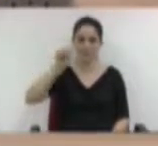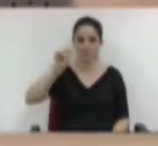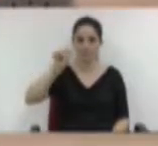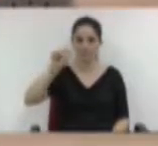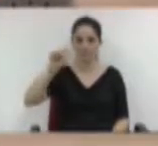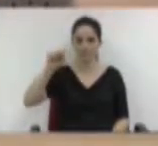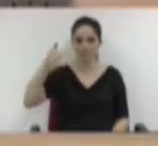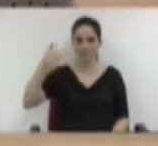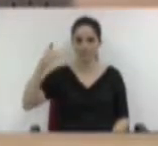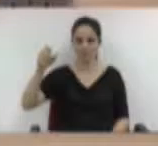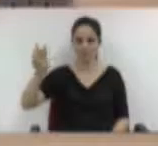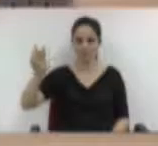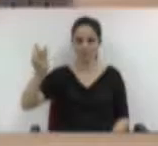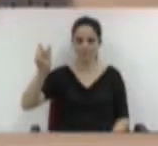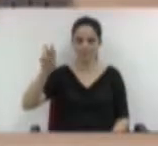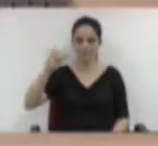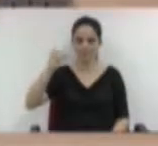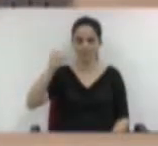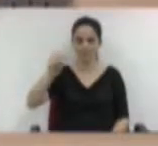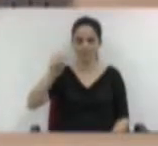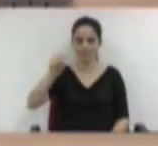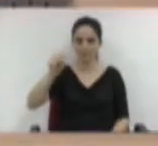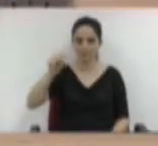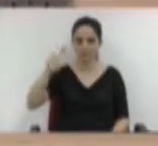814, 815,